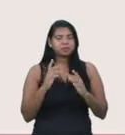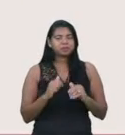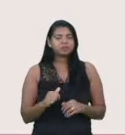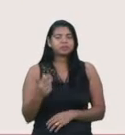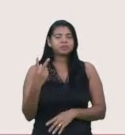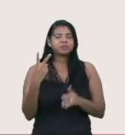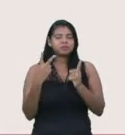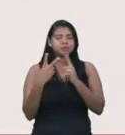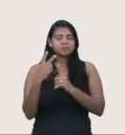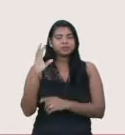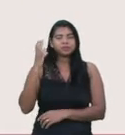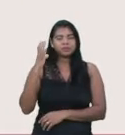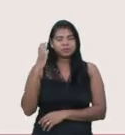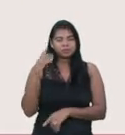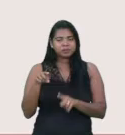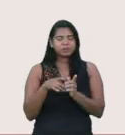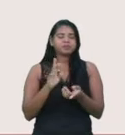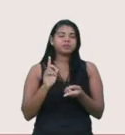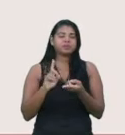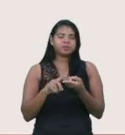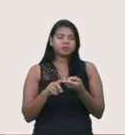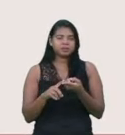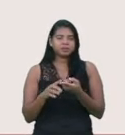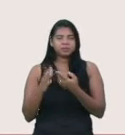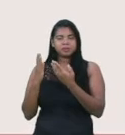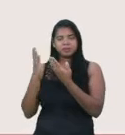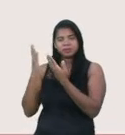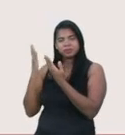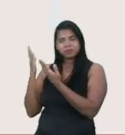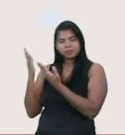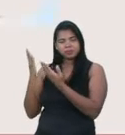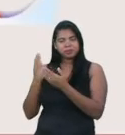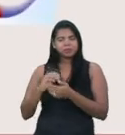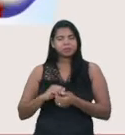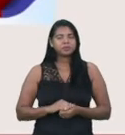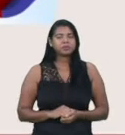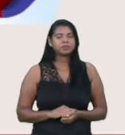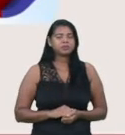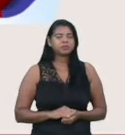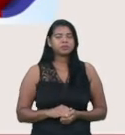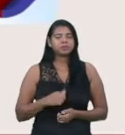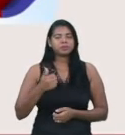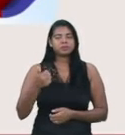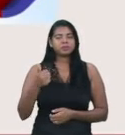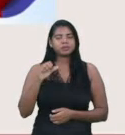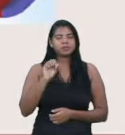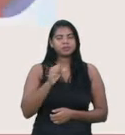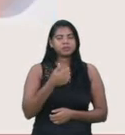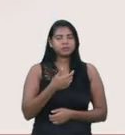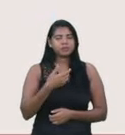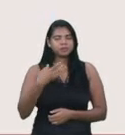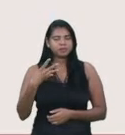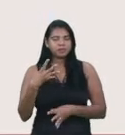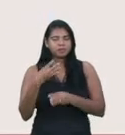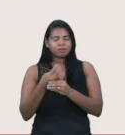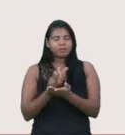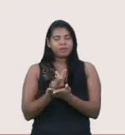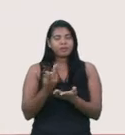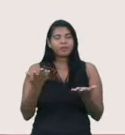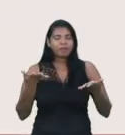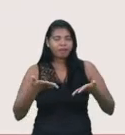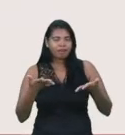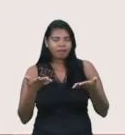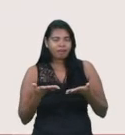duas ciências. Então, através da unificação de Einstein em 1824, que nós vamos ter agora